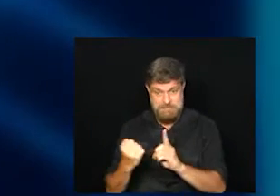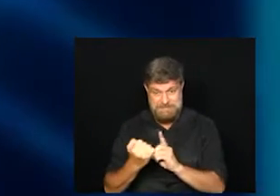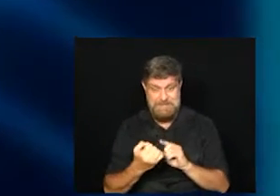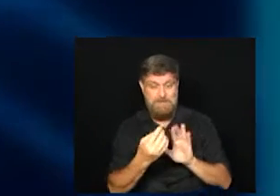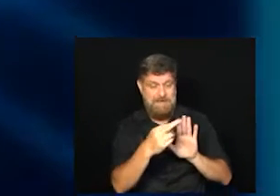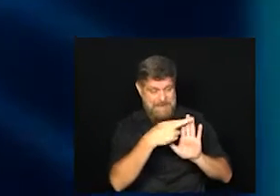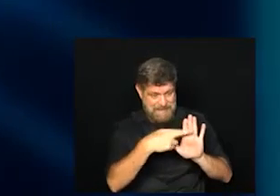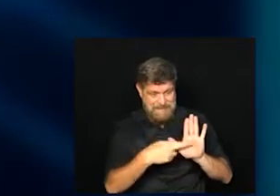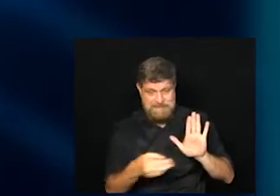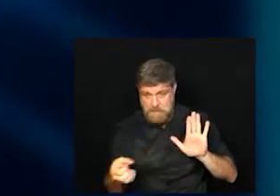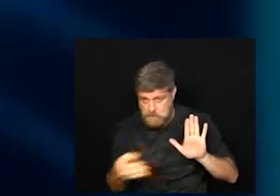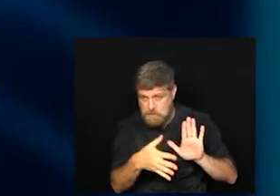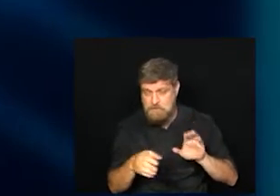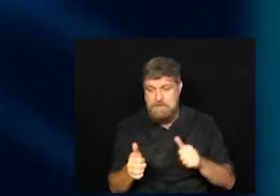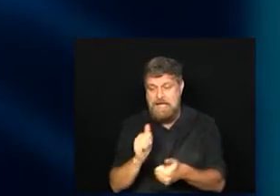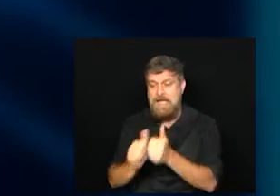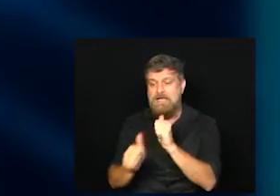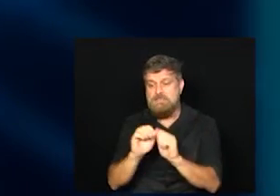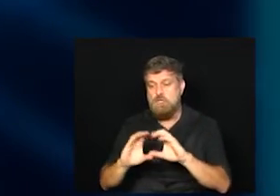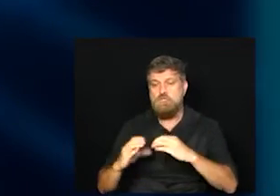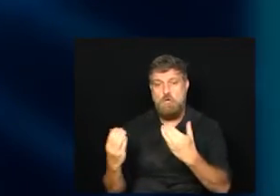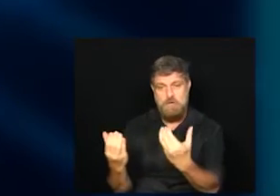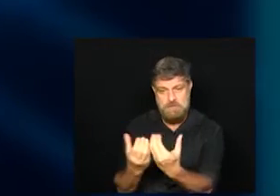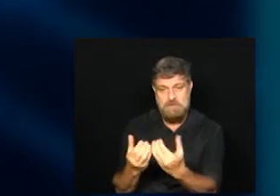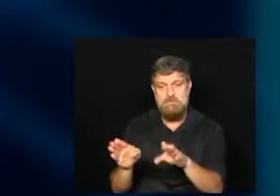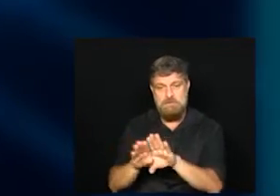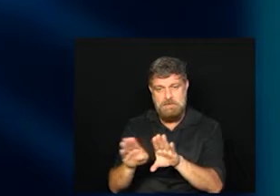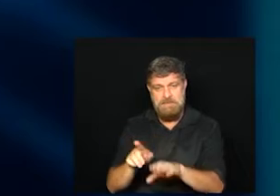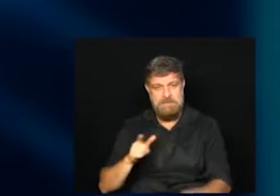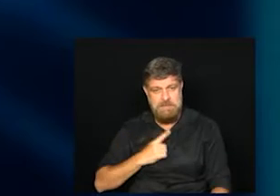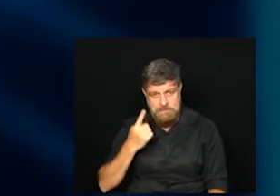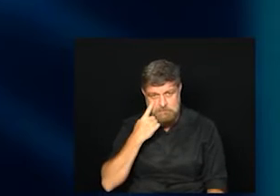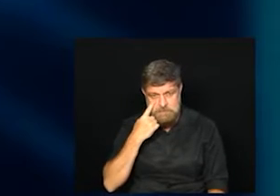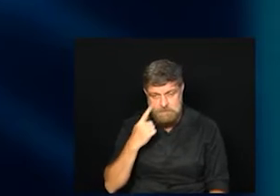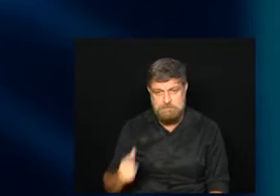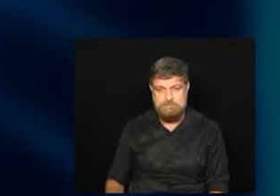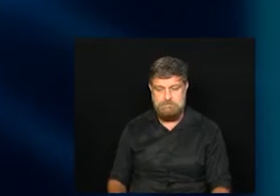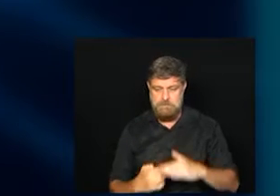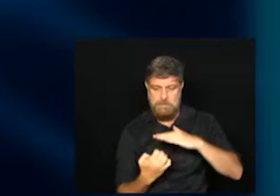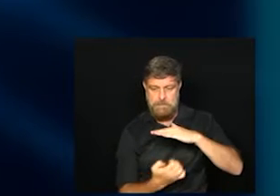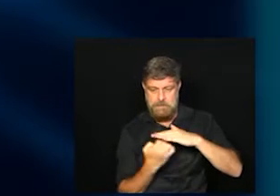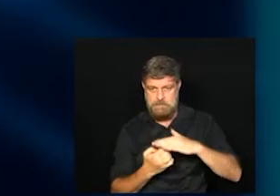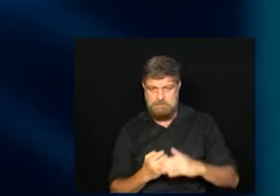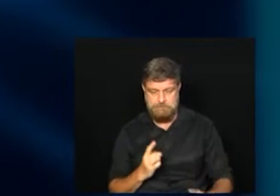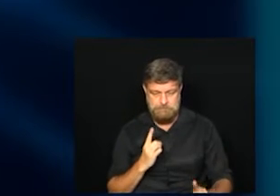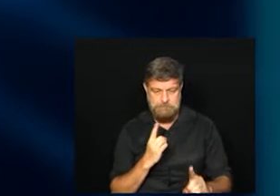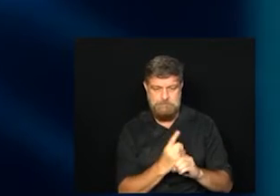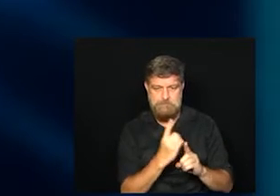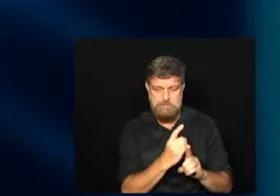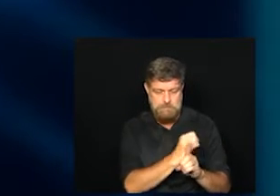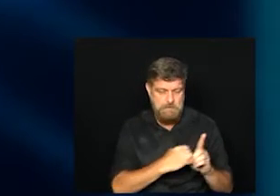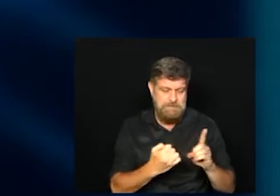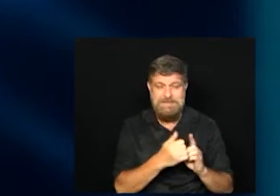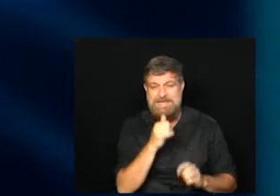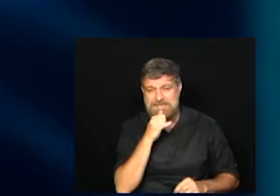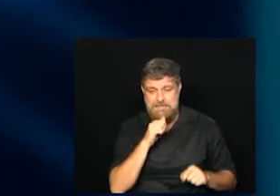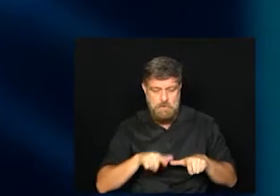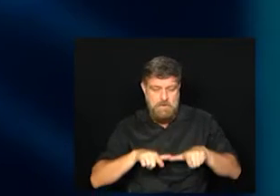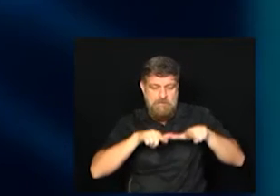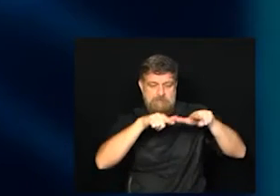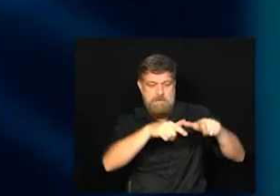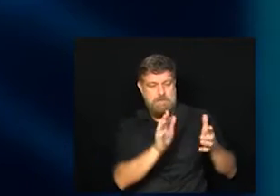norma e também os esportes coletivos. Vamos lá. Os eventos corporativos e sociais são formaturas,